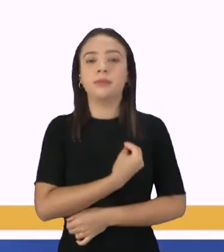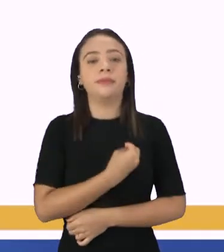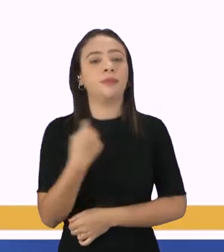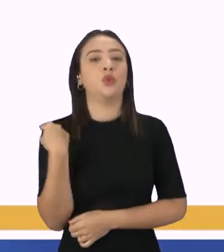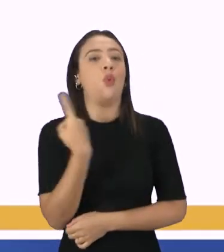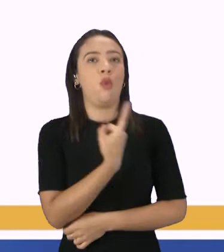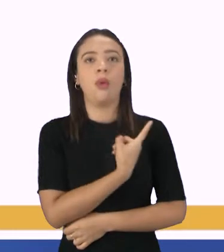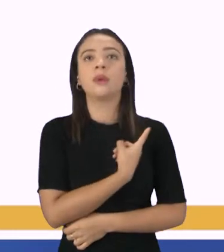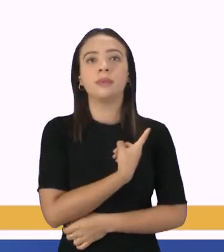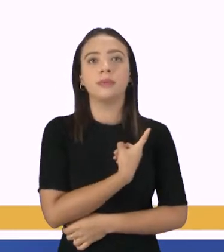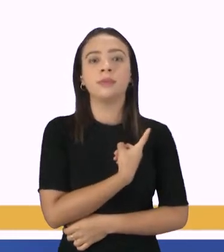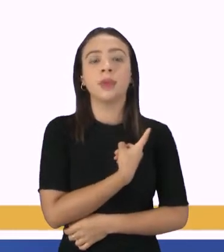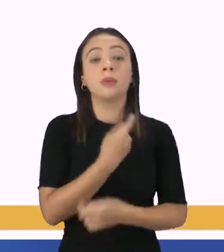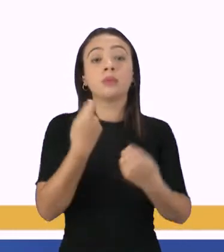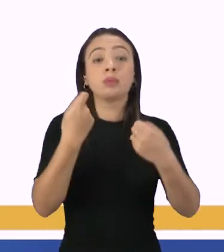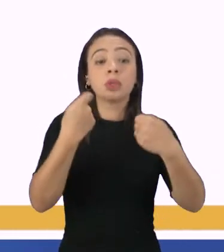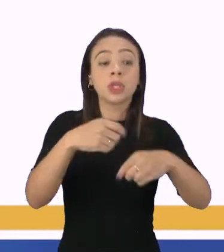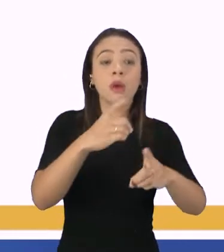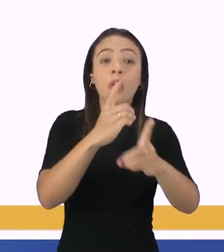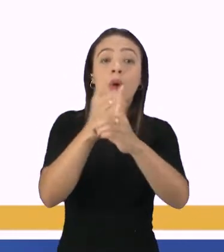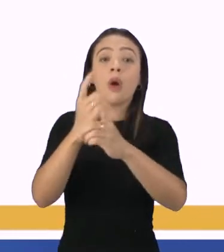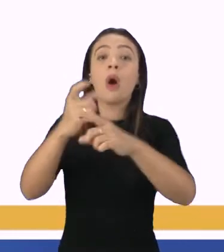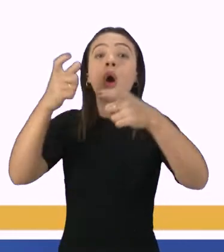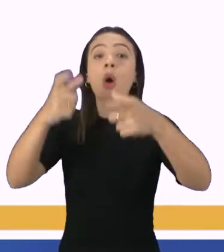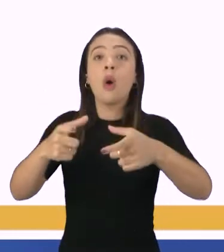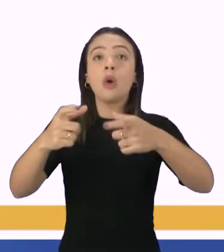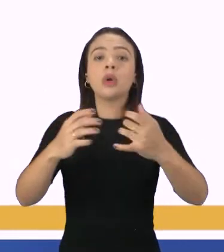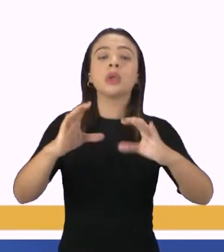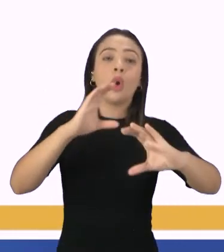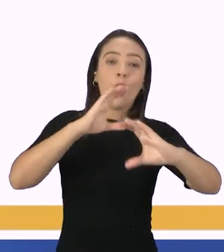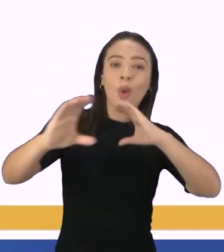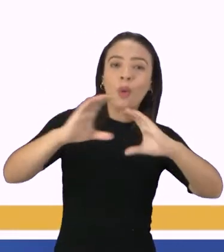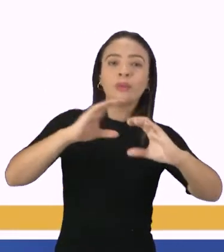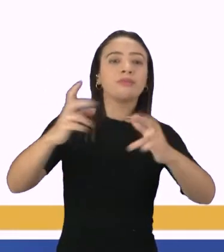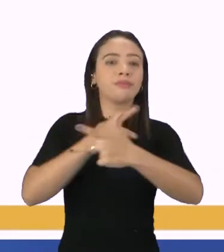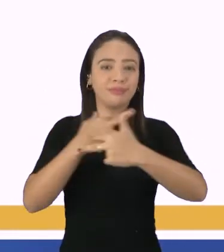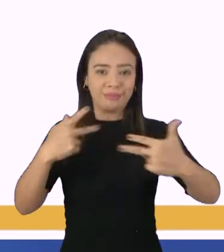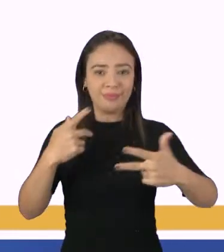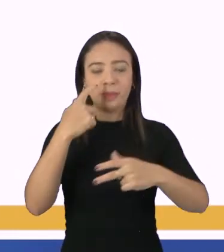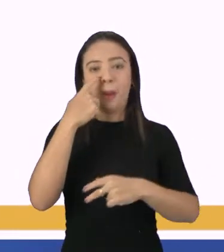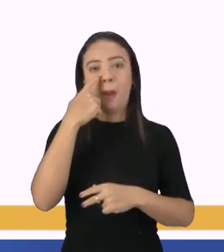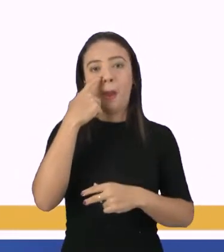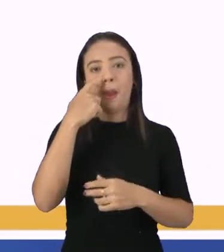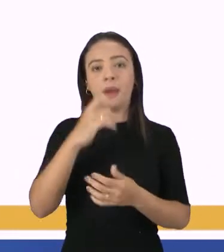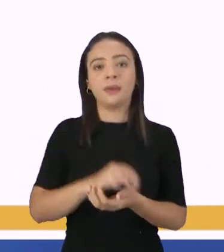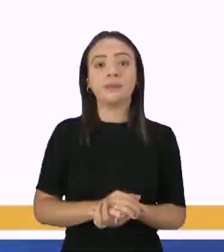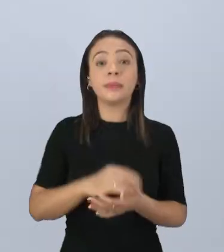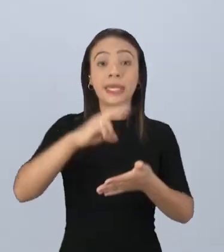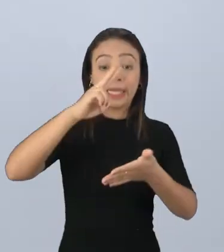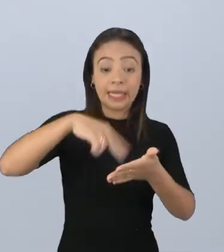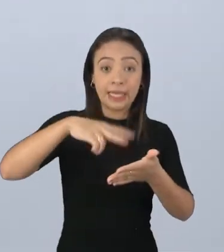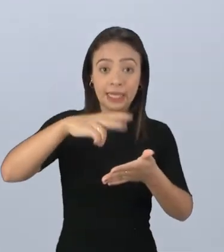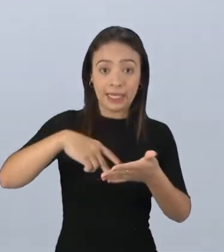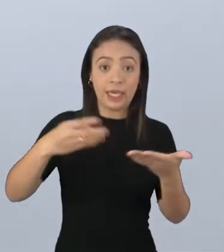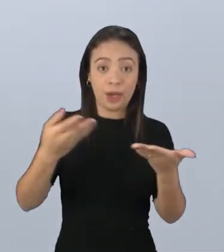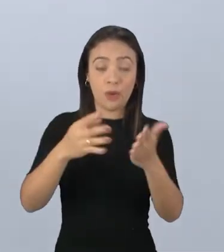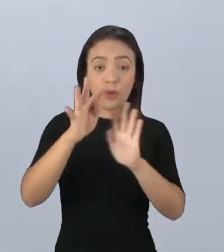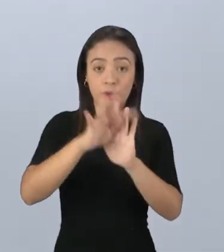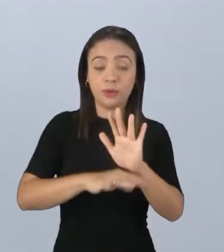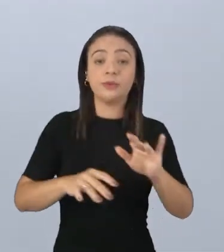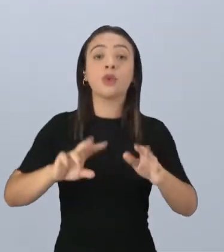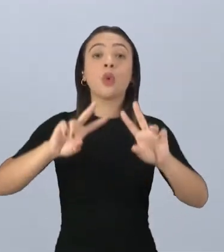dia, sendo encontrada principalmente nos meios de comunicação. Agora, vamos ler um texto,